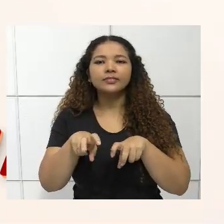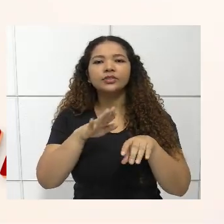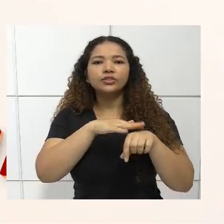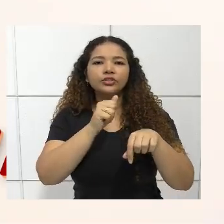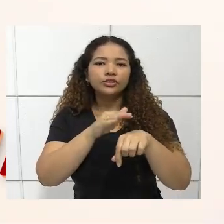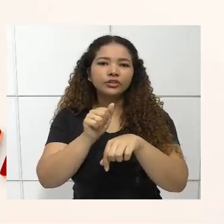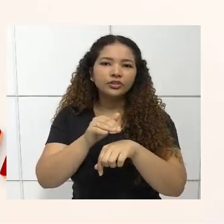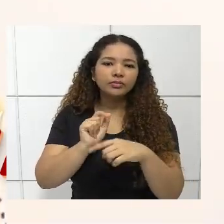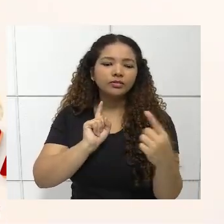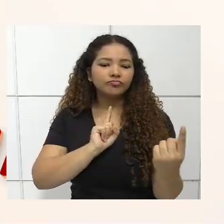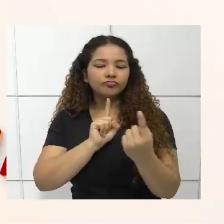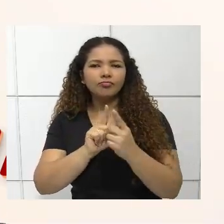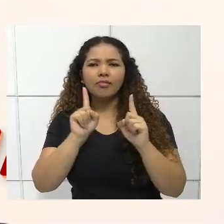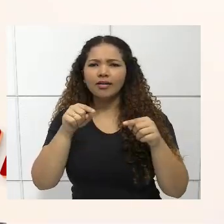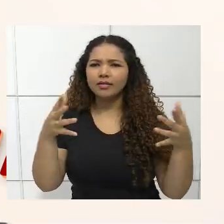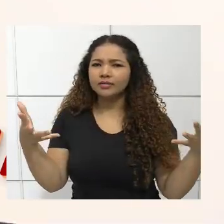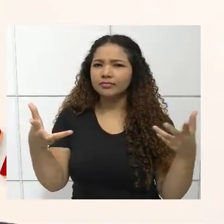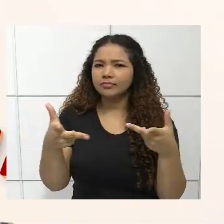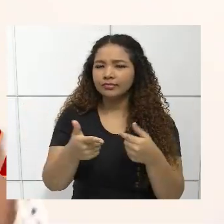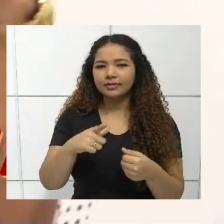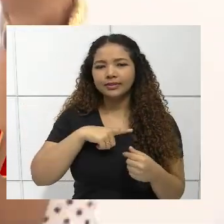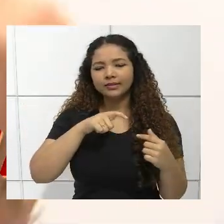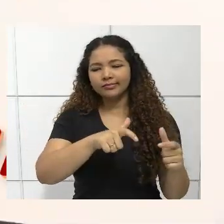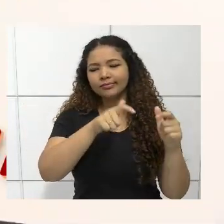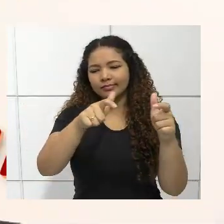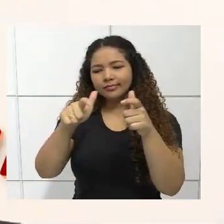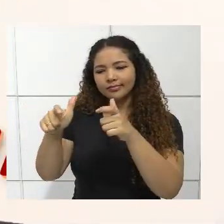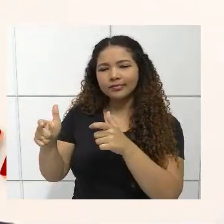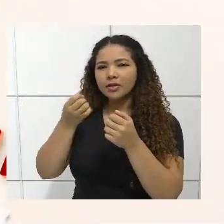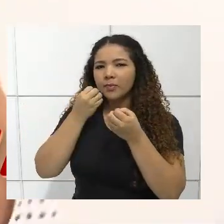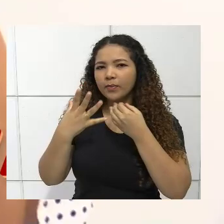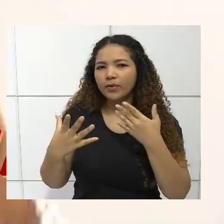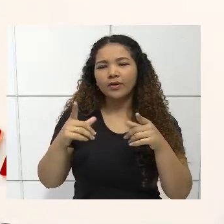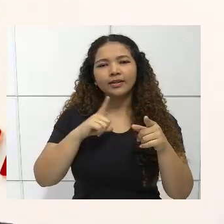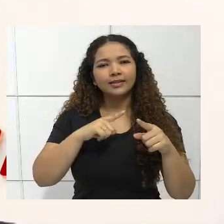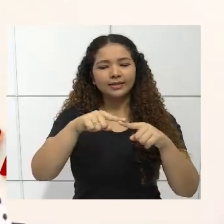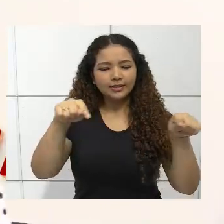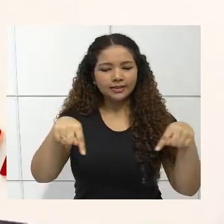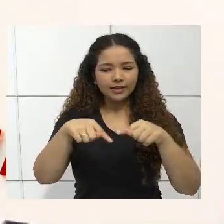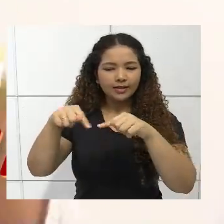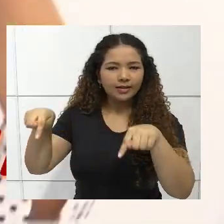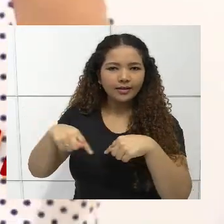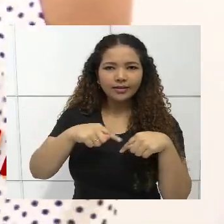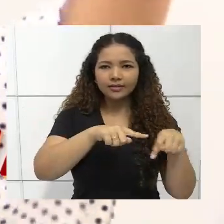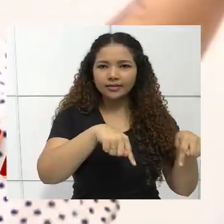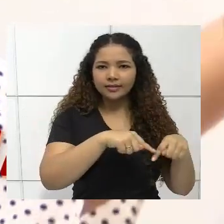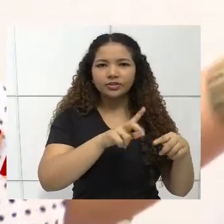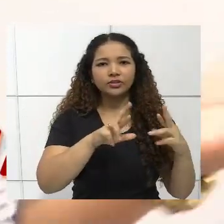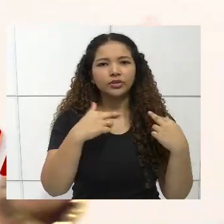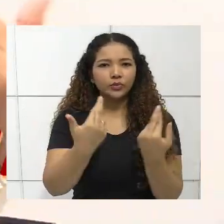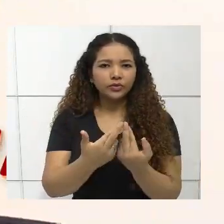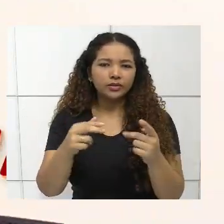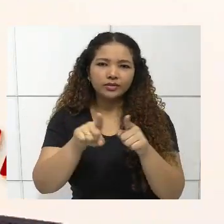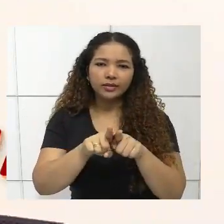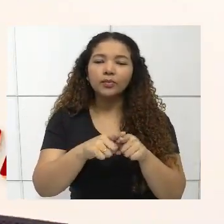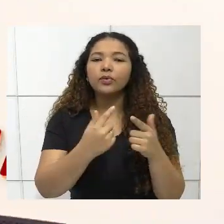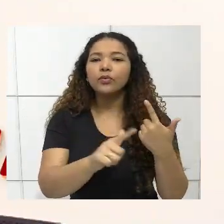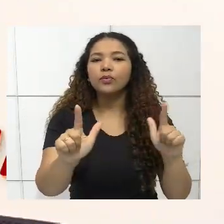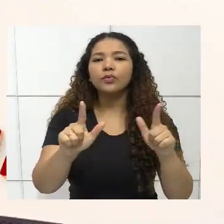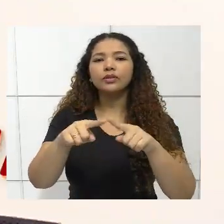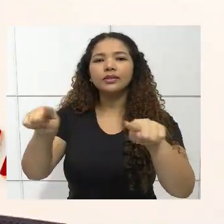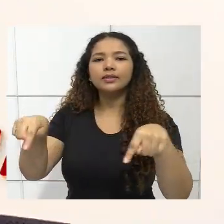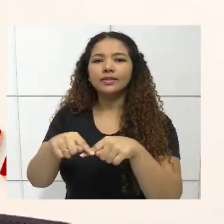é maravilhoso. Nós temos vários espaços, nós temos salas como essa, temos salas de reunião, temos outras salas tipo